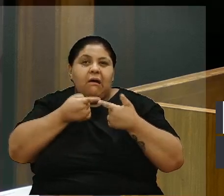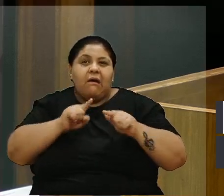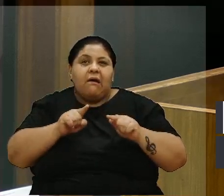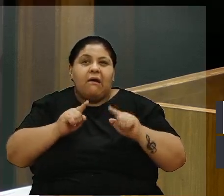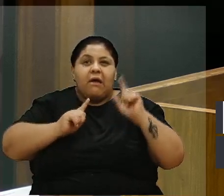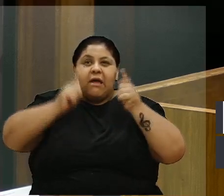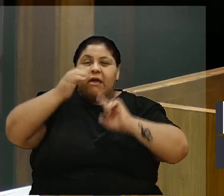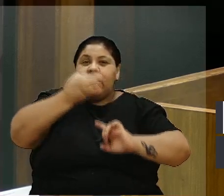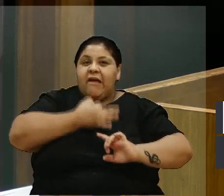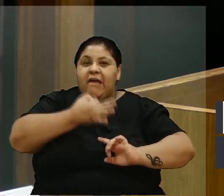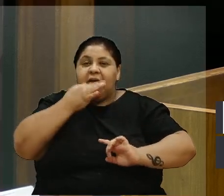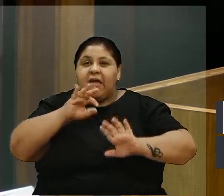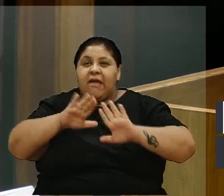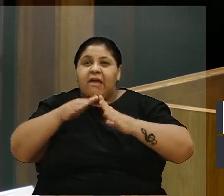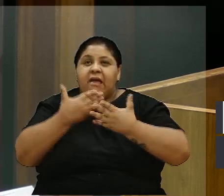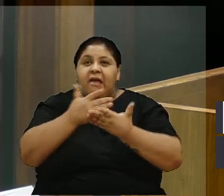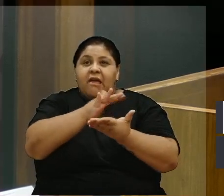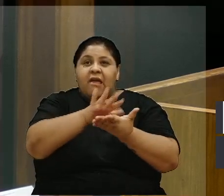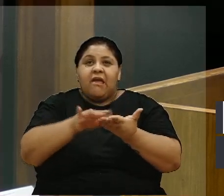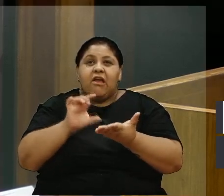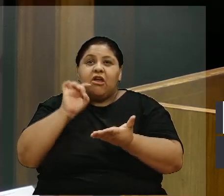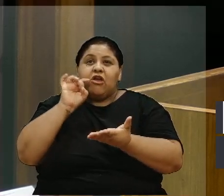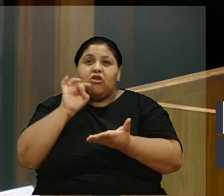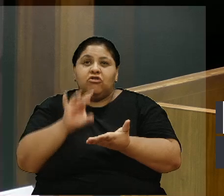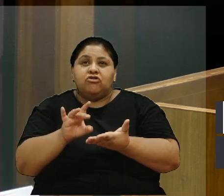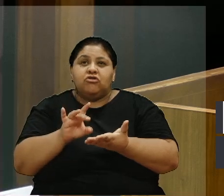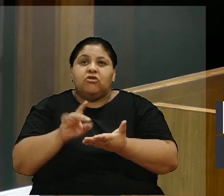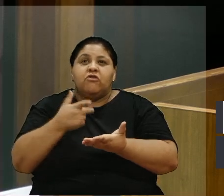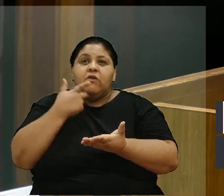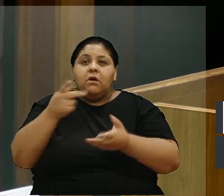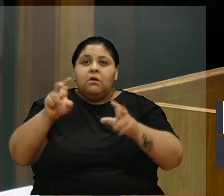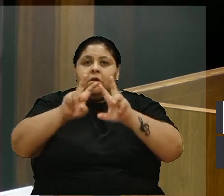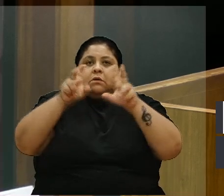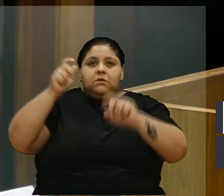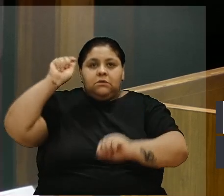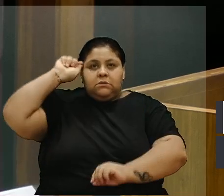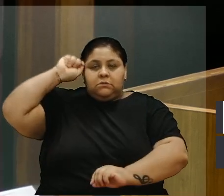de Caxias, essas escolas de samba só tratam de coisa de negro.